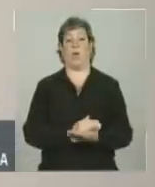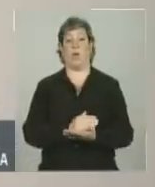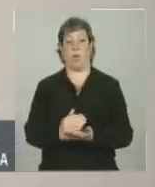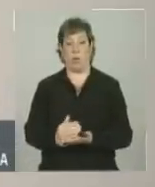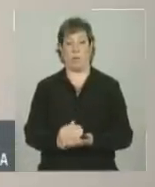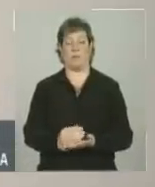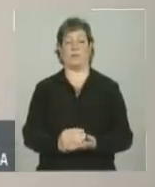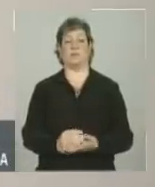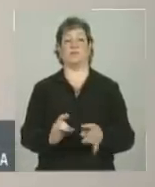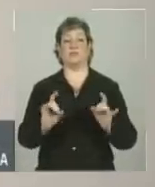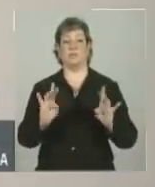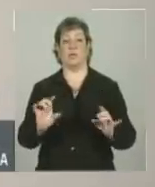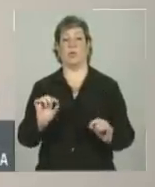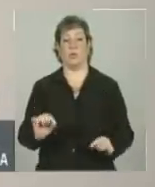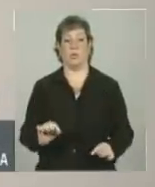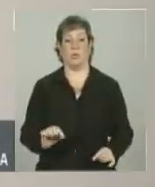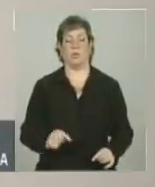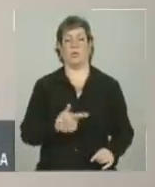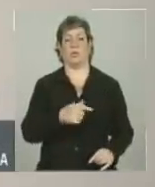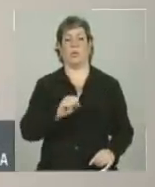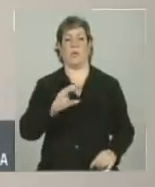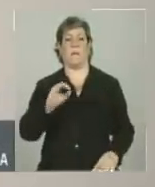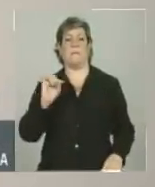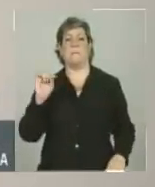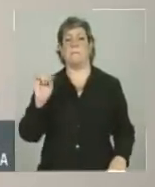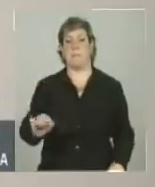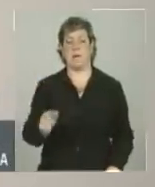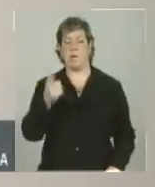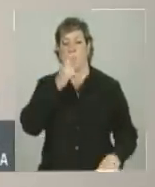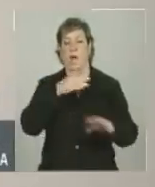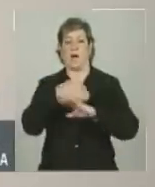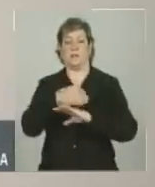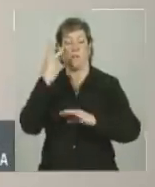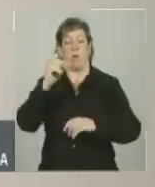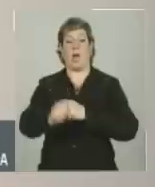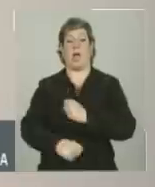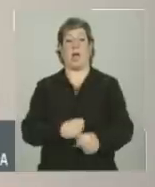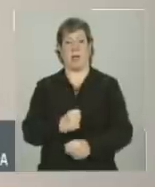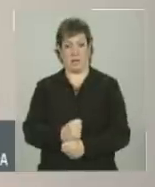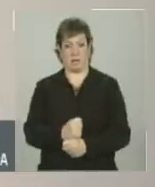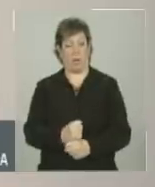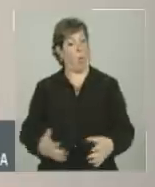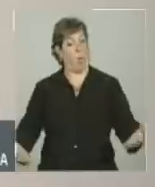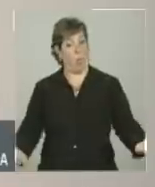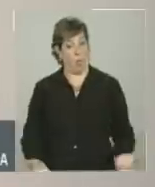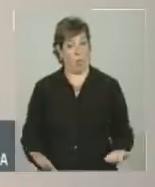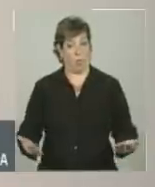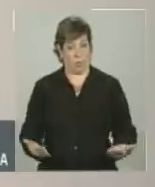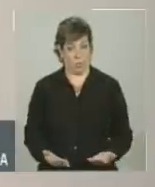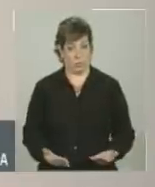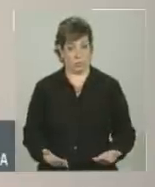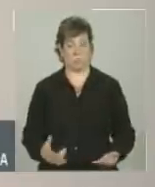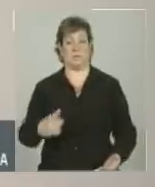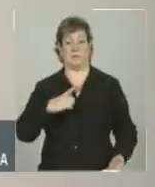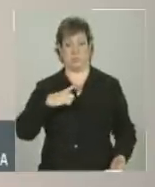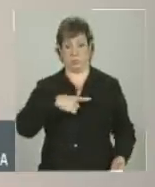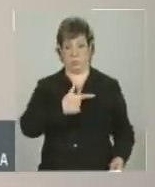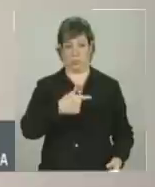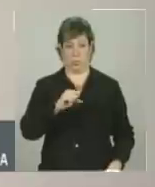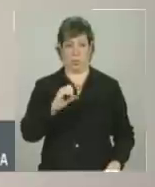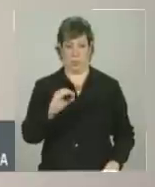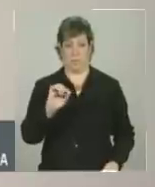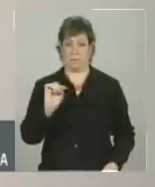com apenas 280 mil acessos por ano. Hoje, 280